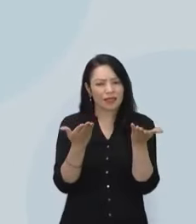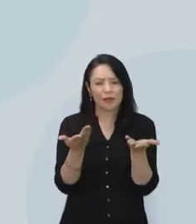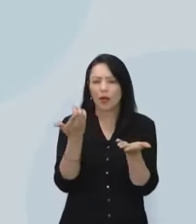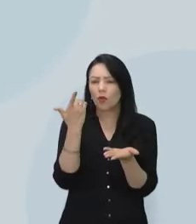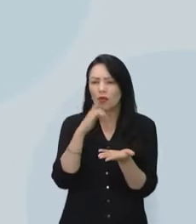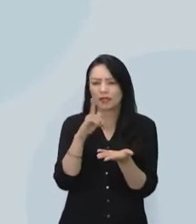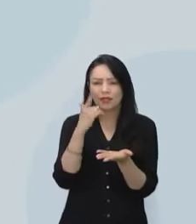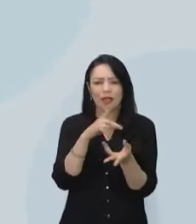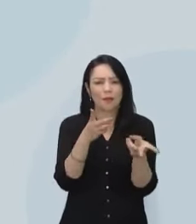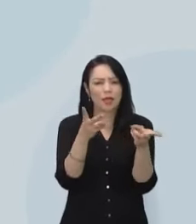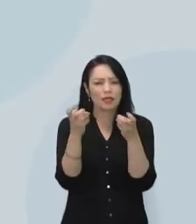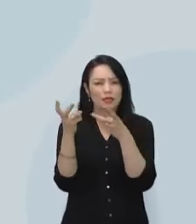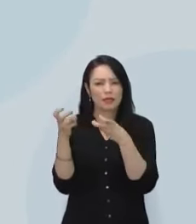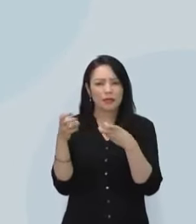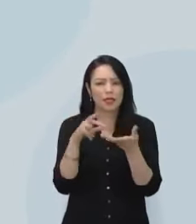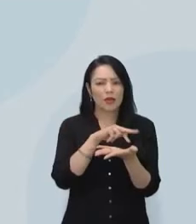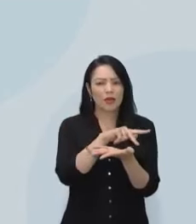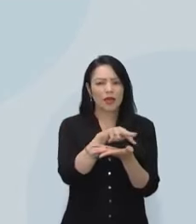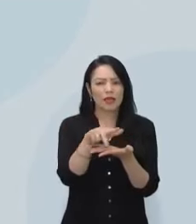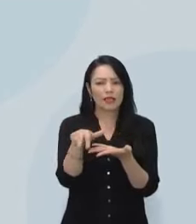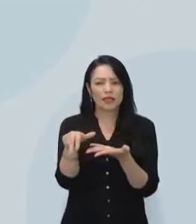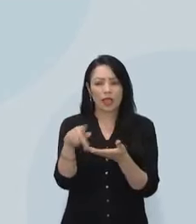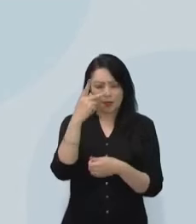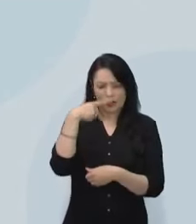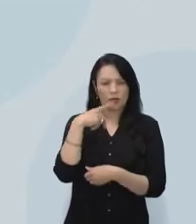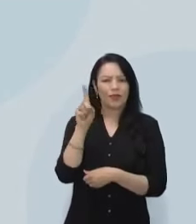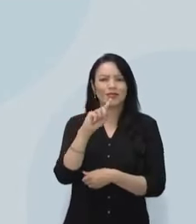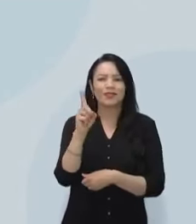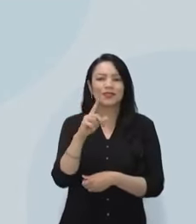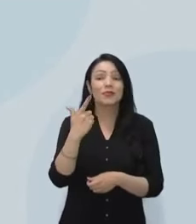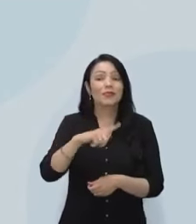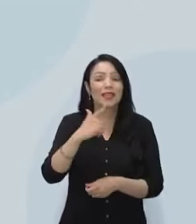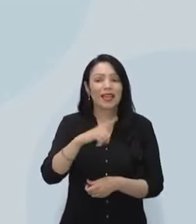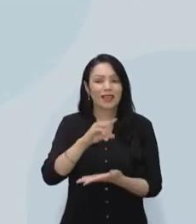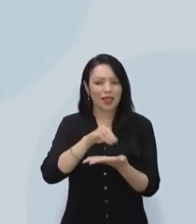conseguir perceber as características da impessoalidade nos textos